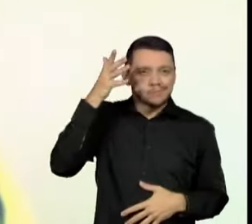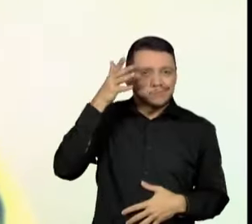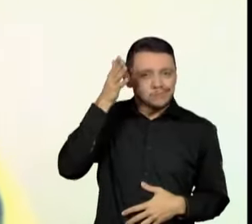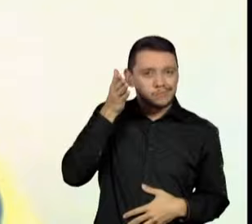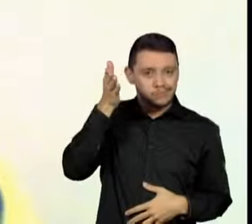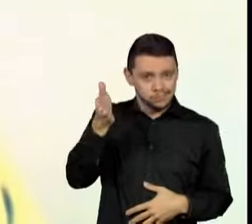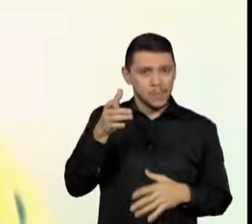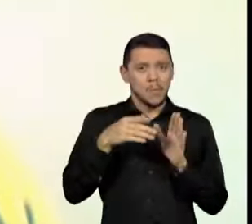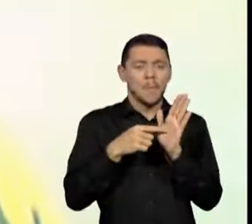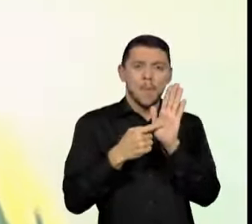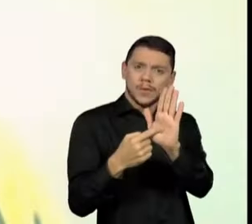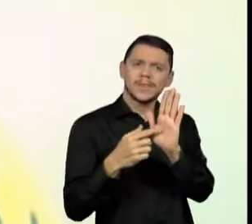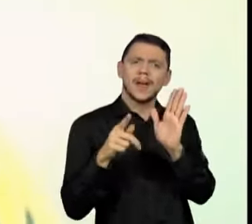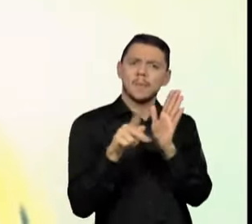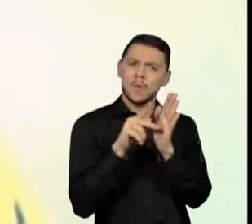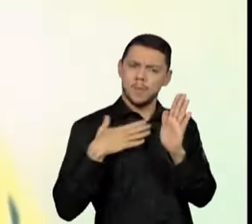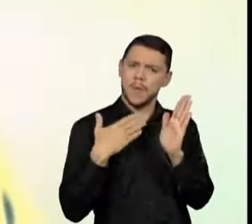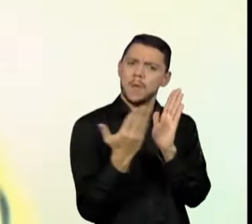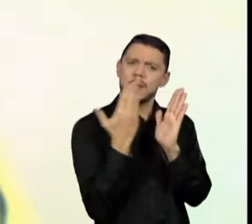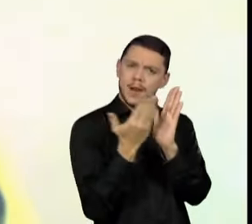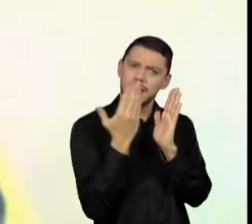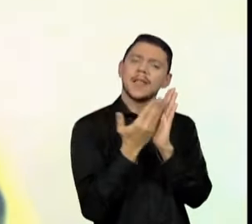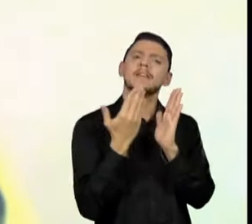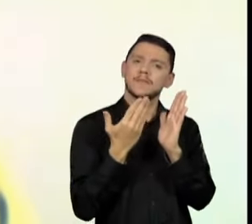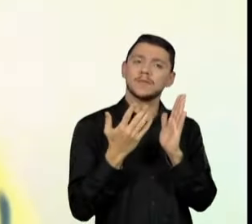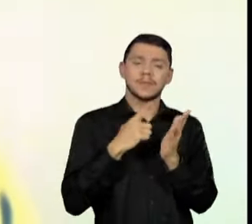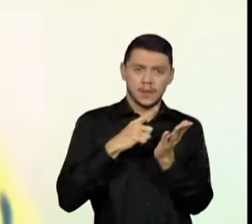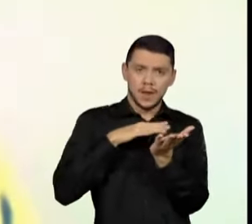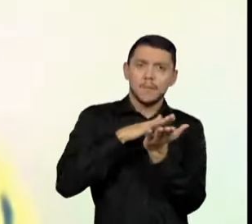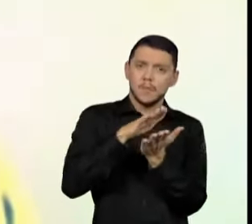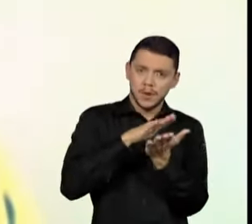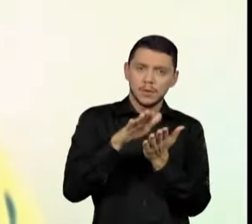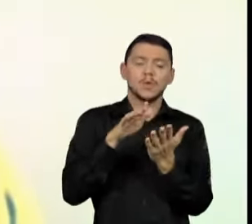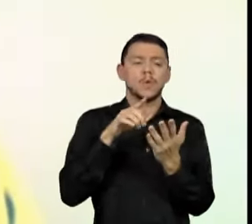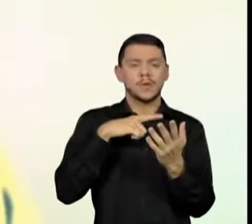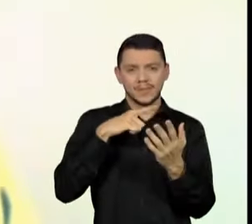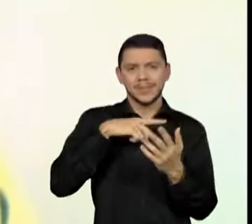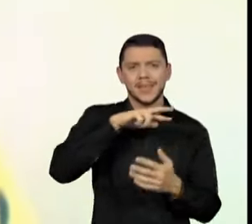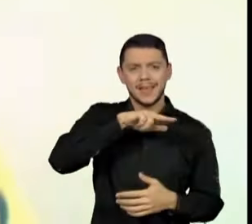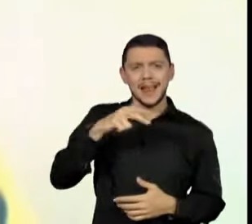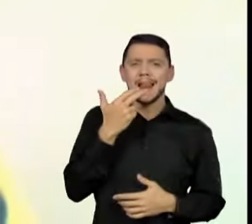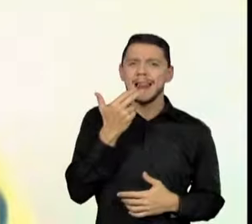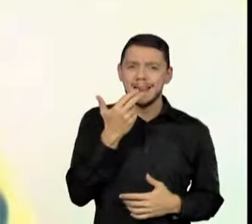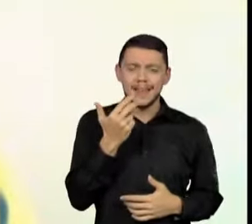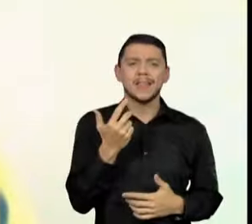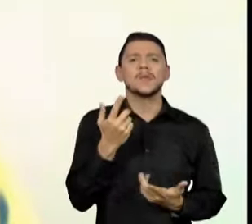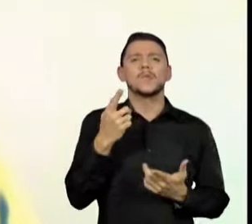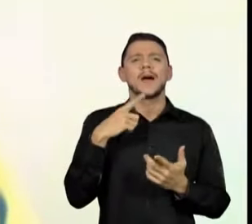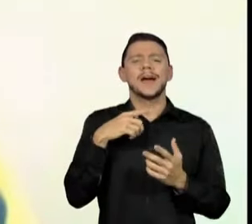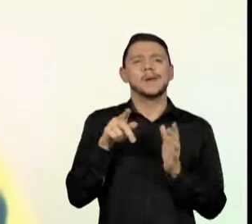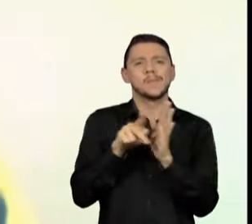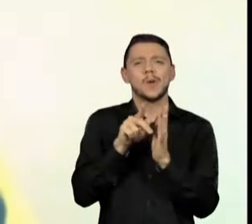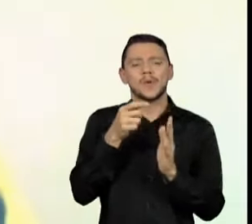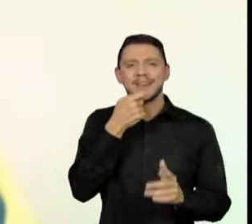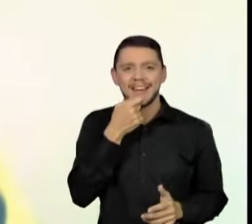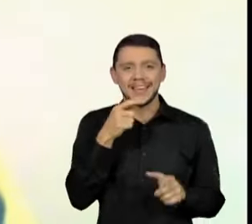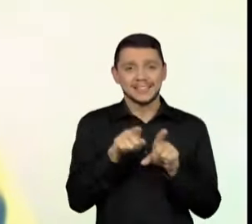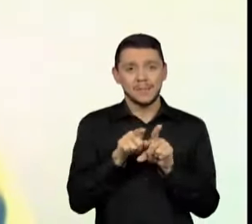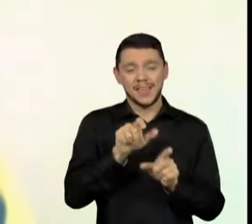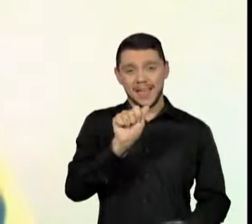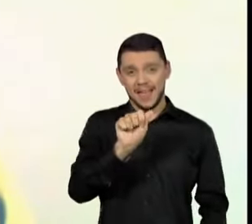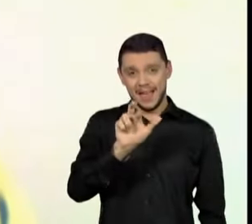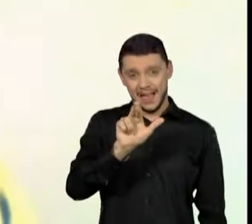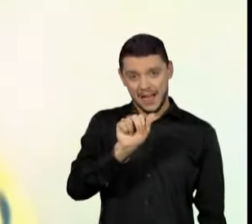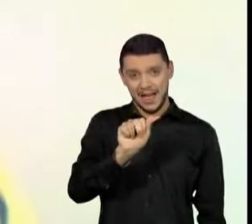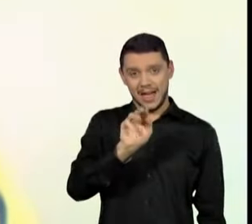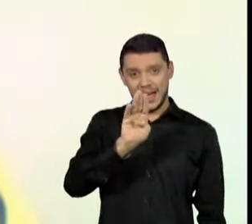Memória os dois livros estão publicados em árabe. Então, foi preciso realmente um reconhecimento fora